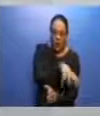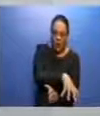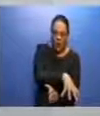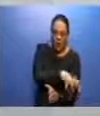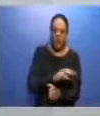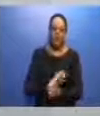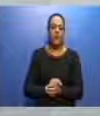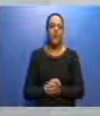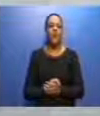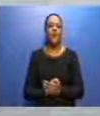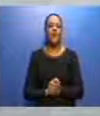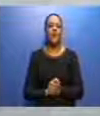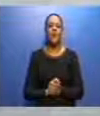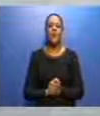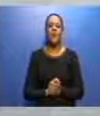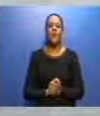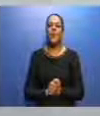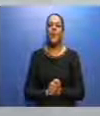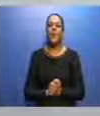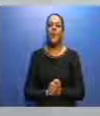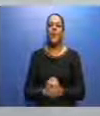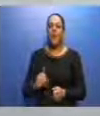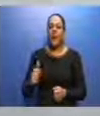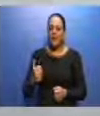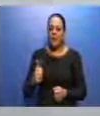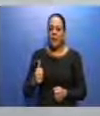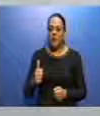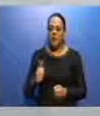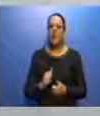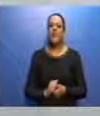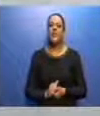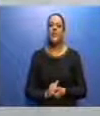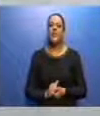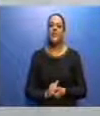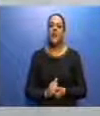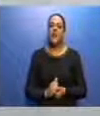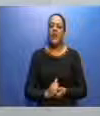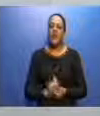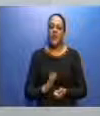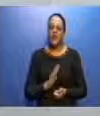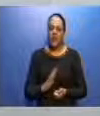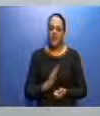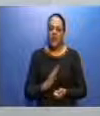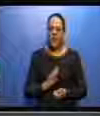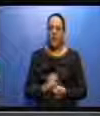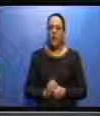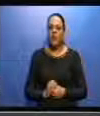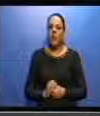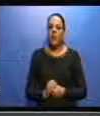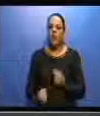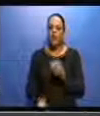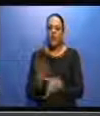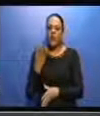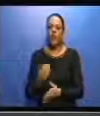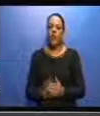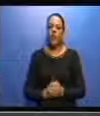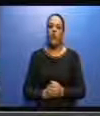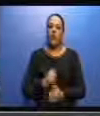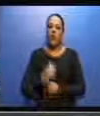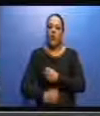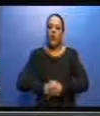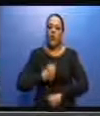regiões metropolitanas né as primeiras regiões metropolitanas surgiram na década de 70 é